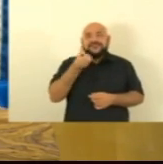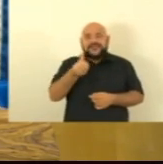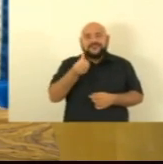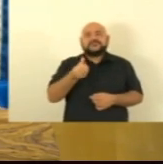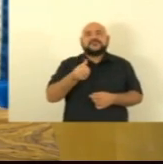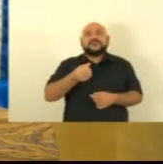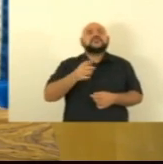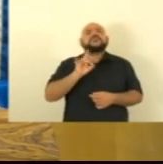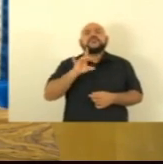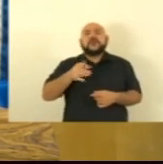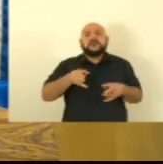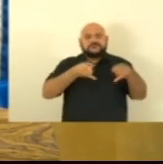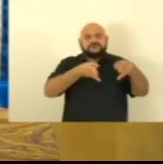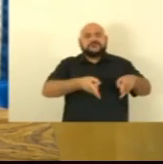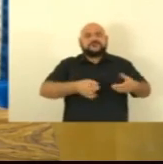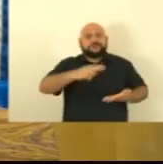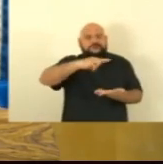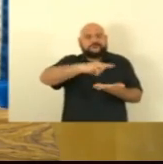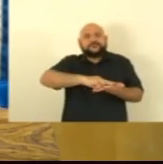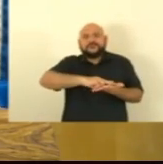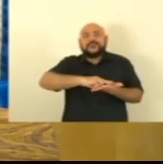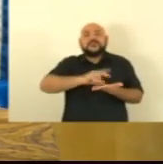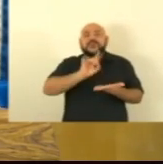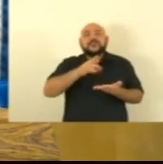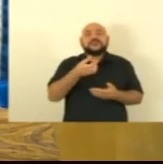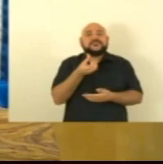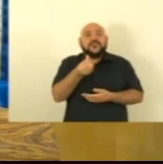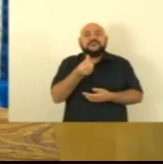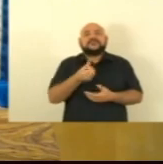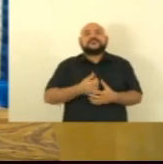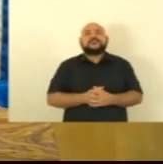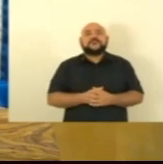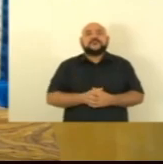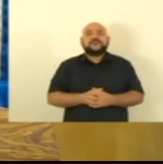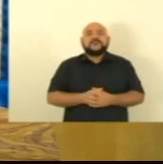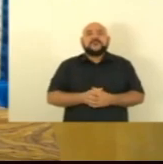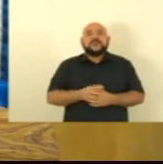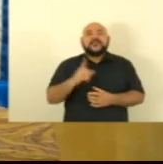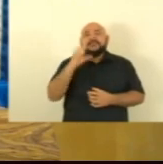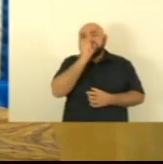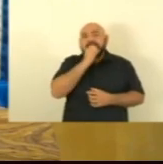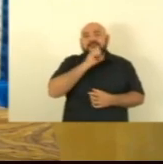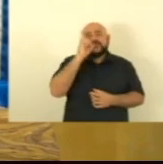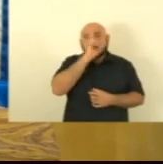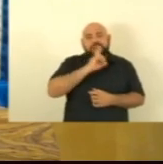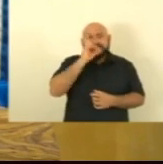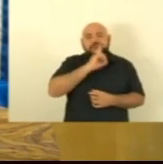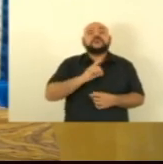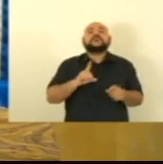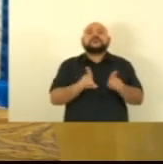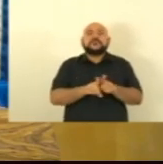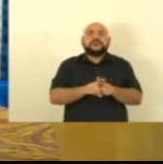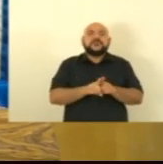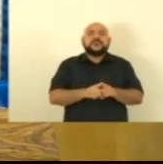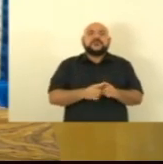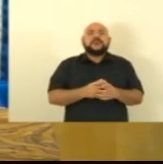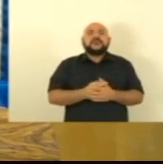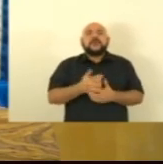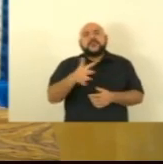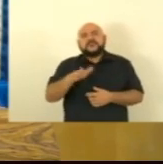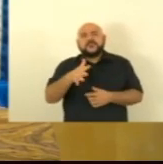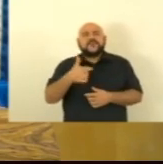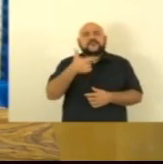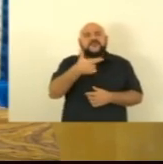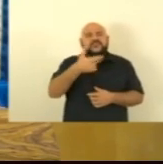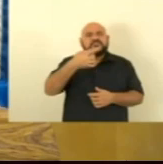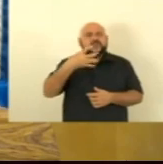terem noção, nós temos nos finais de semana, tem dia de fazer 24 partos,